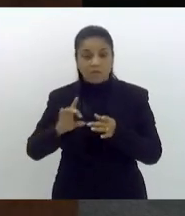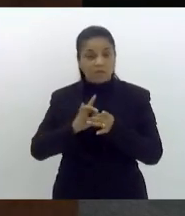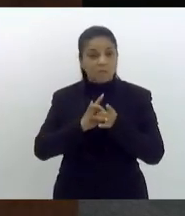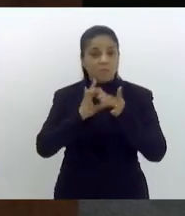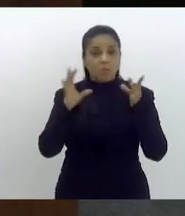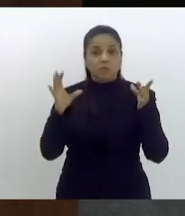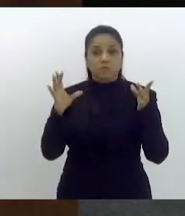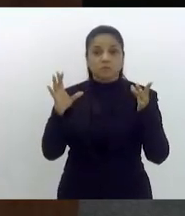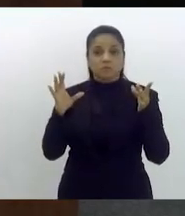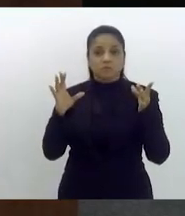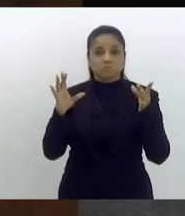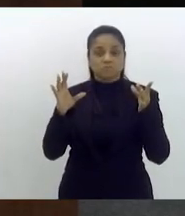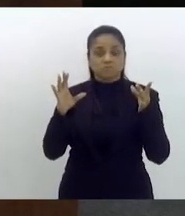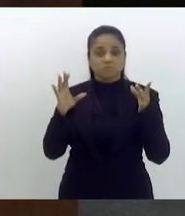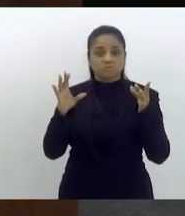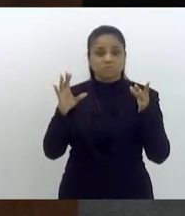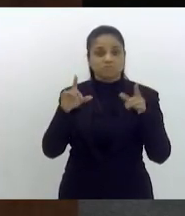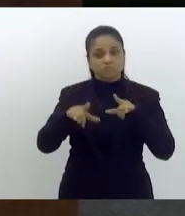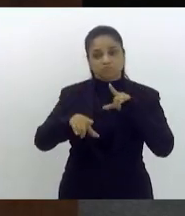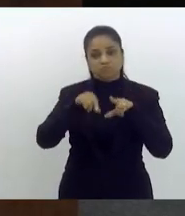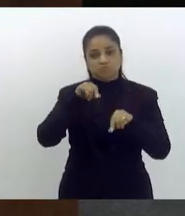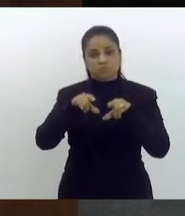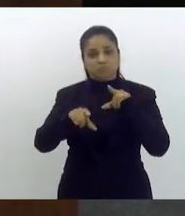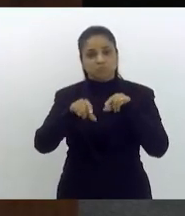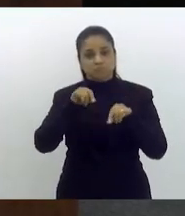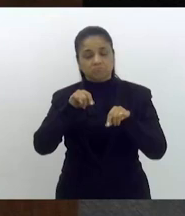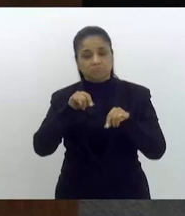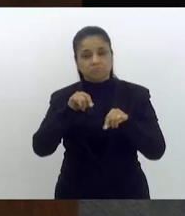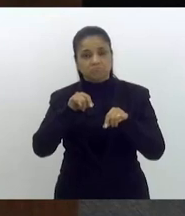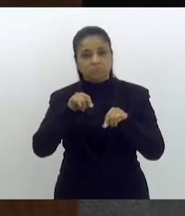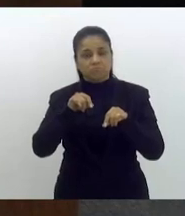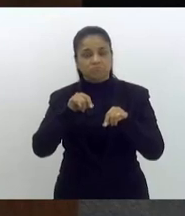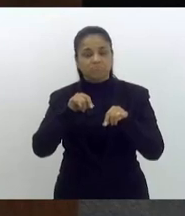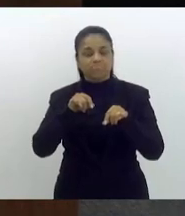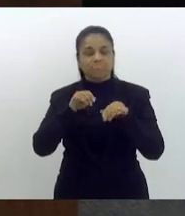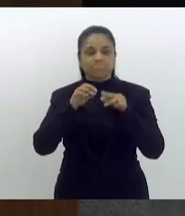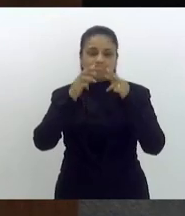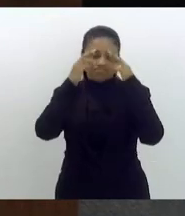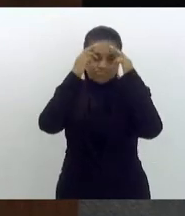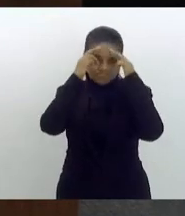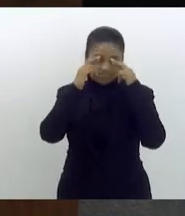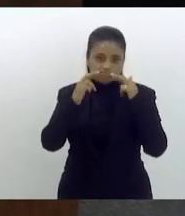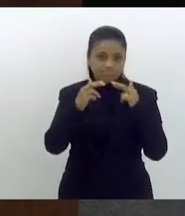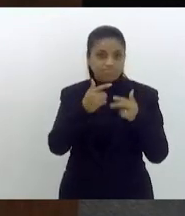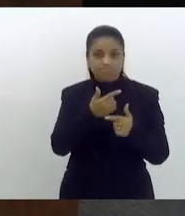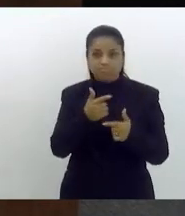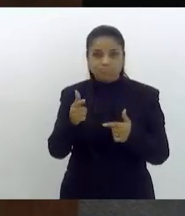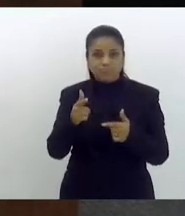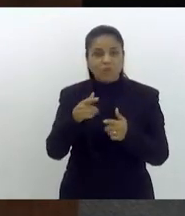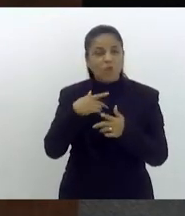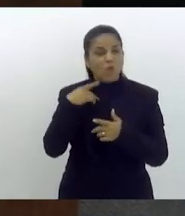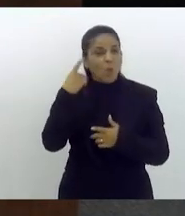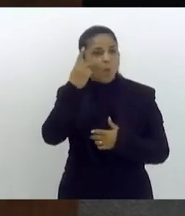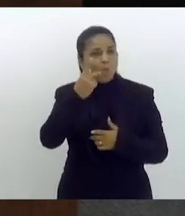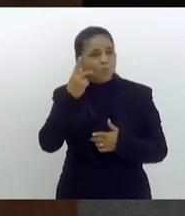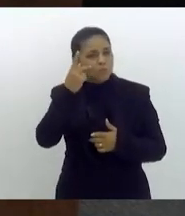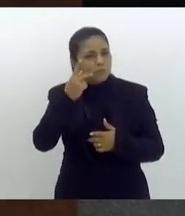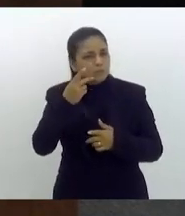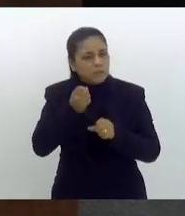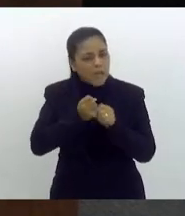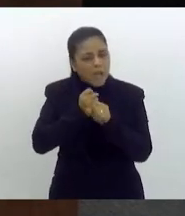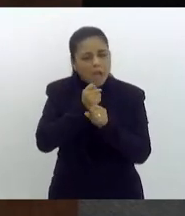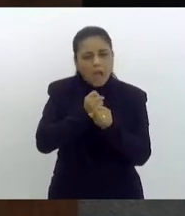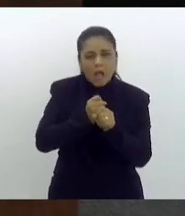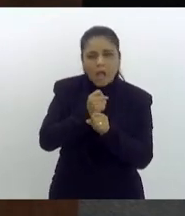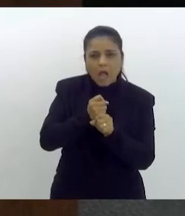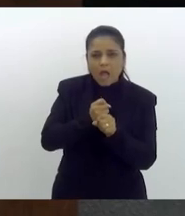cada um faz as suas escolhas de forma desrespeitosa eu tô na política muito tempo e